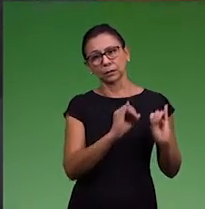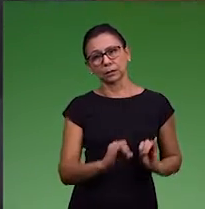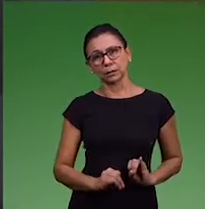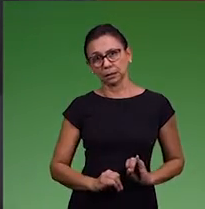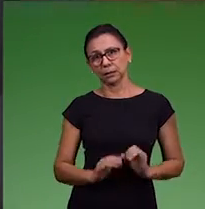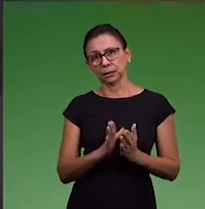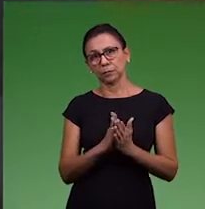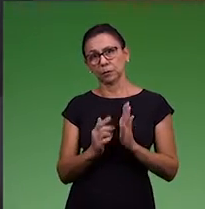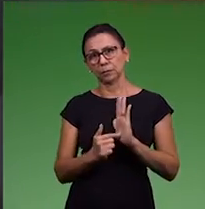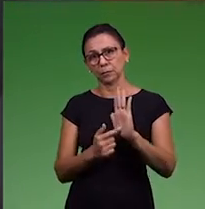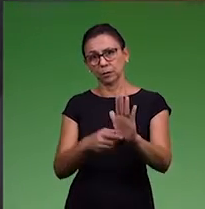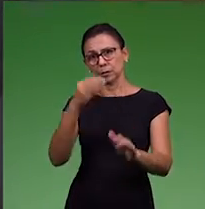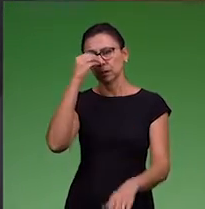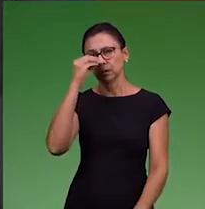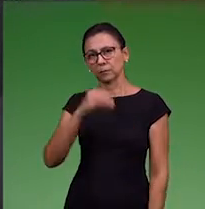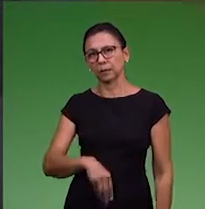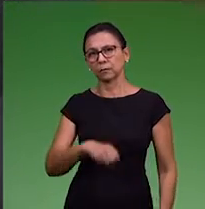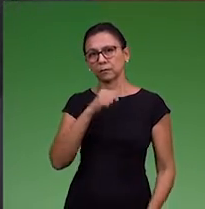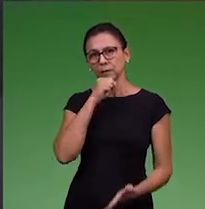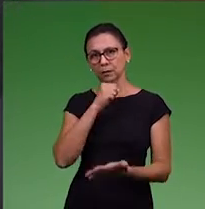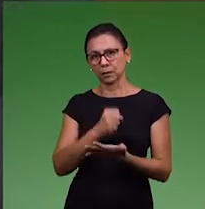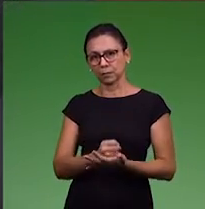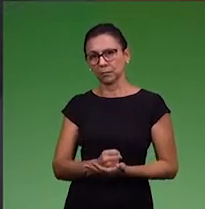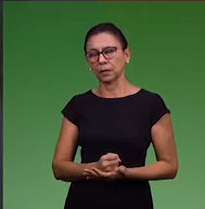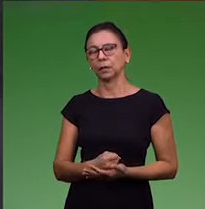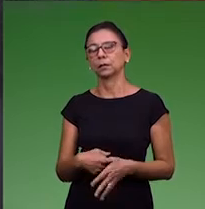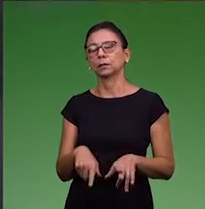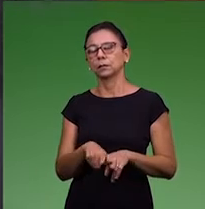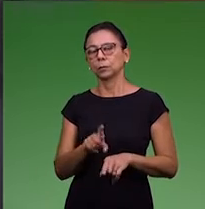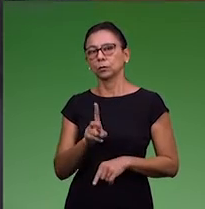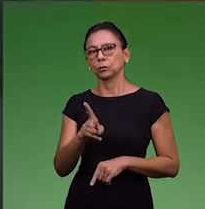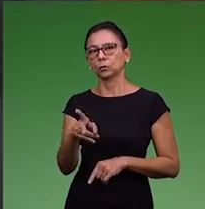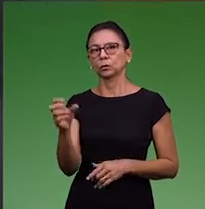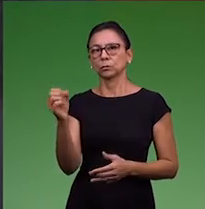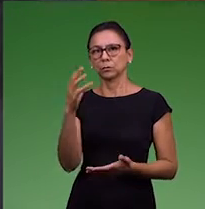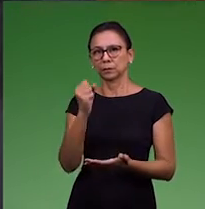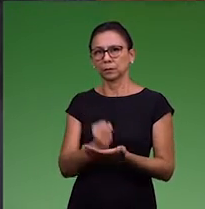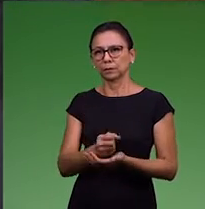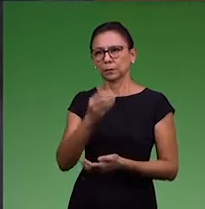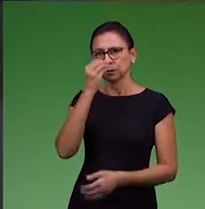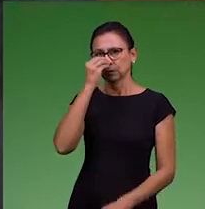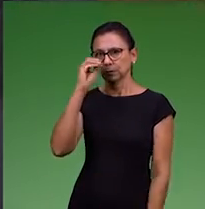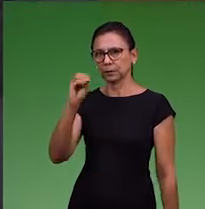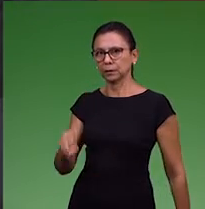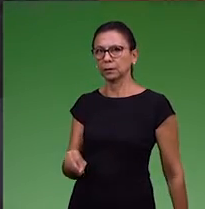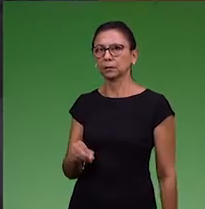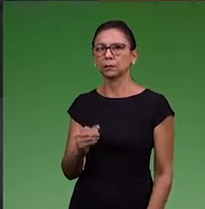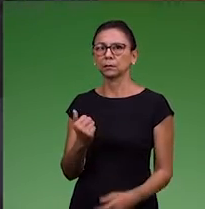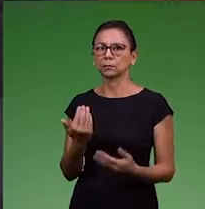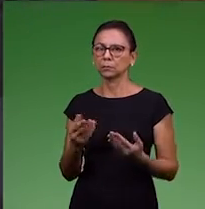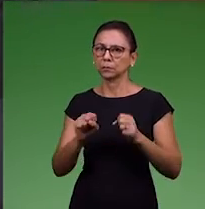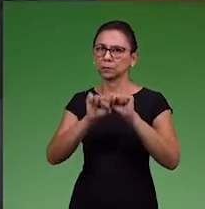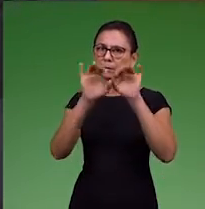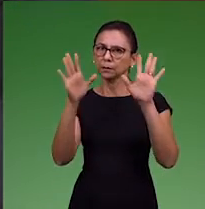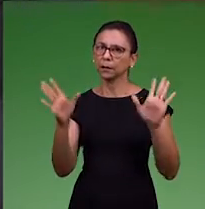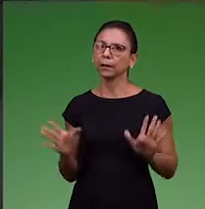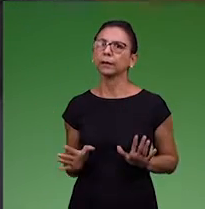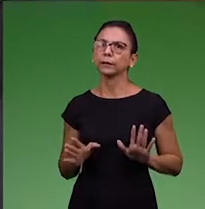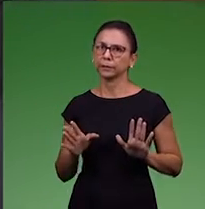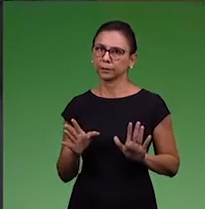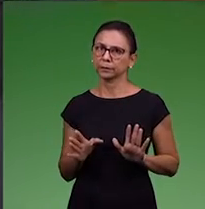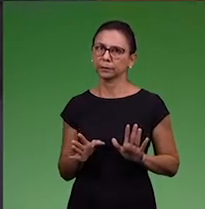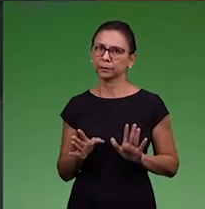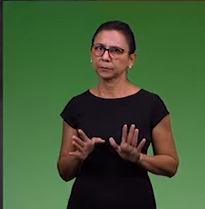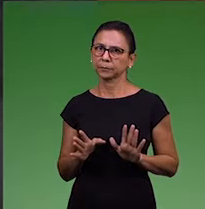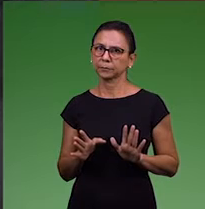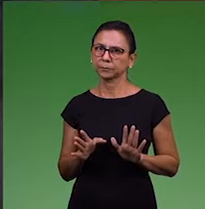na Bíblia, como nós vimos, ela é condenada no Velho Testamento e ela é condenada no Novo Testamento, de uma maneira muito clara, muito